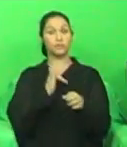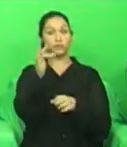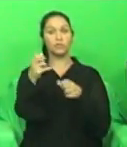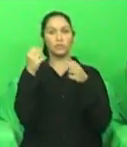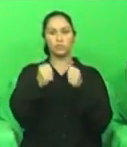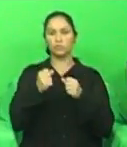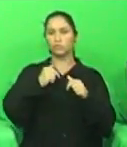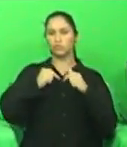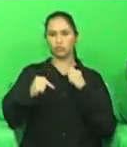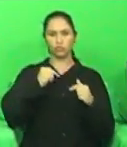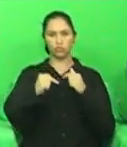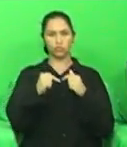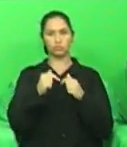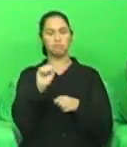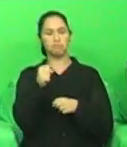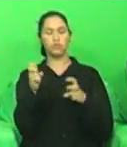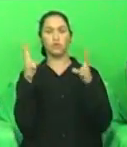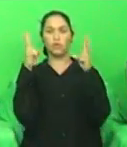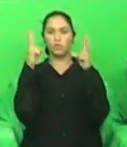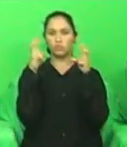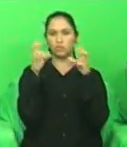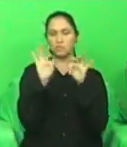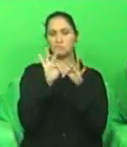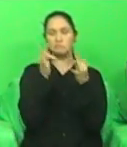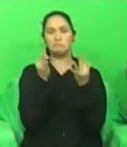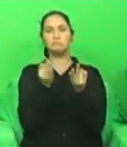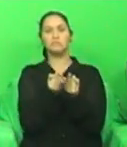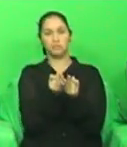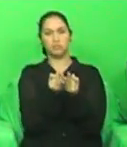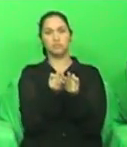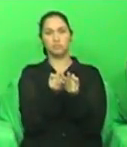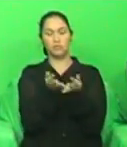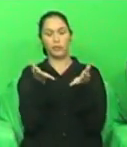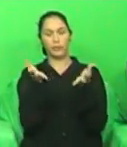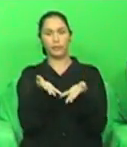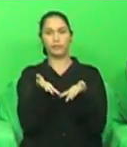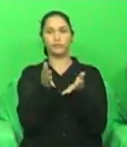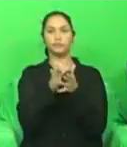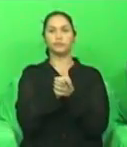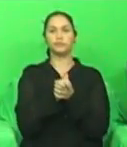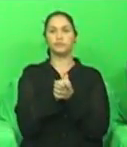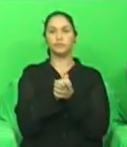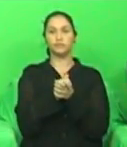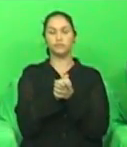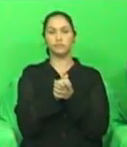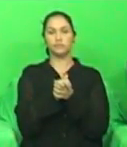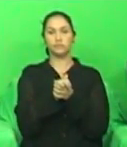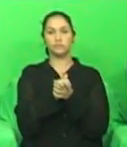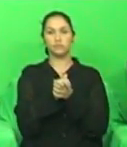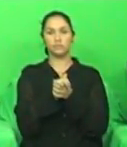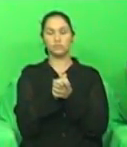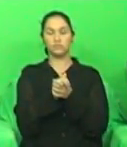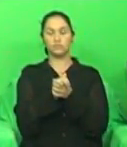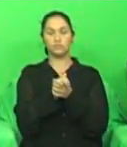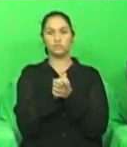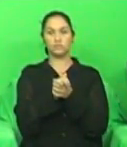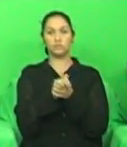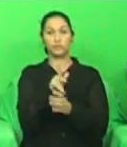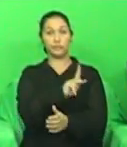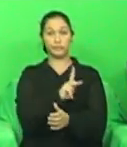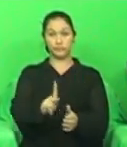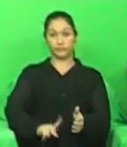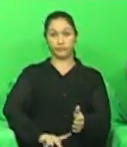muito muito comum nos dias atuais o seu presente e e